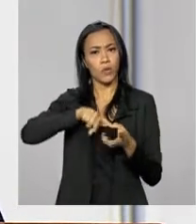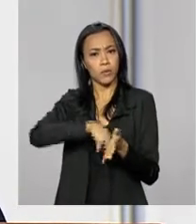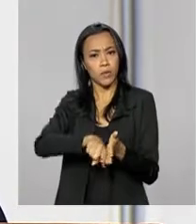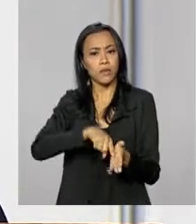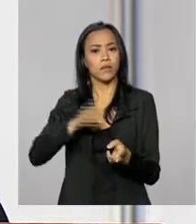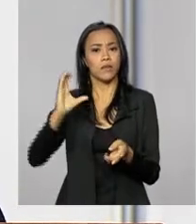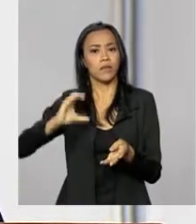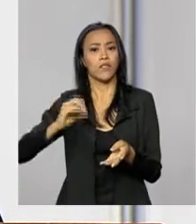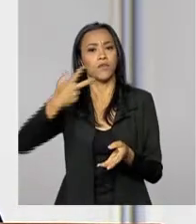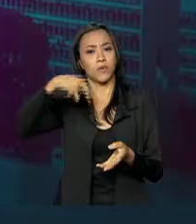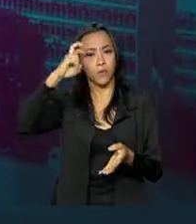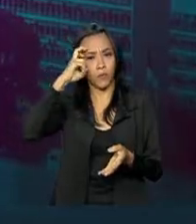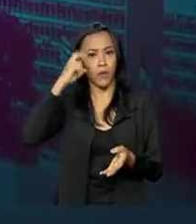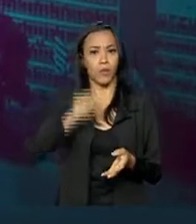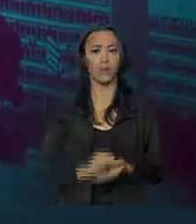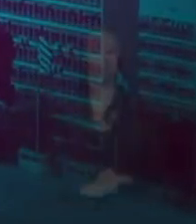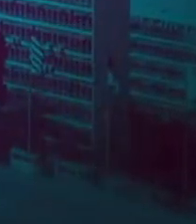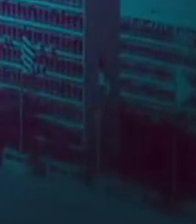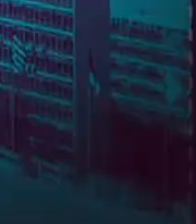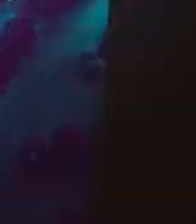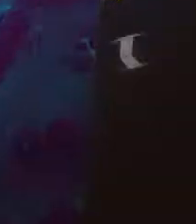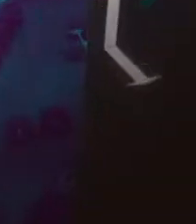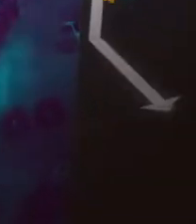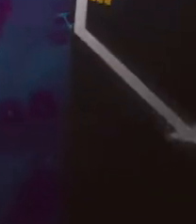e dos museus